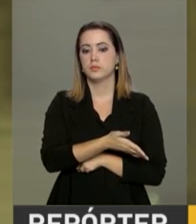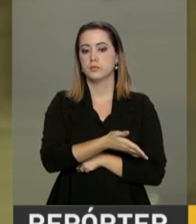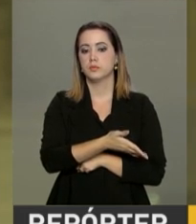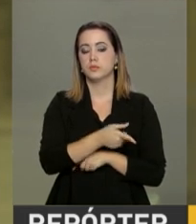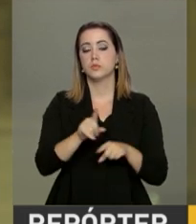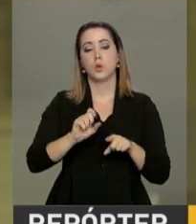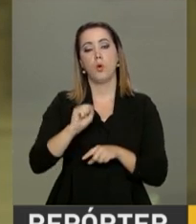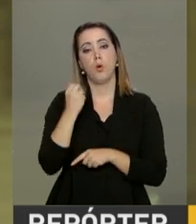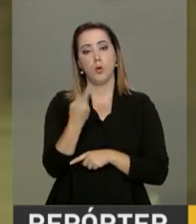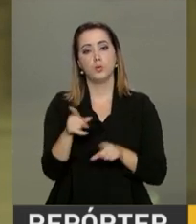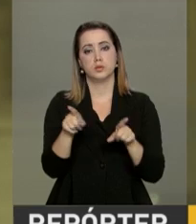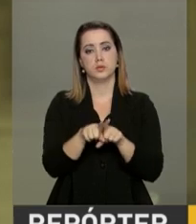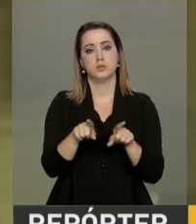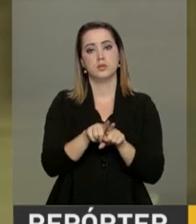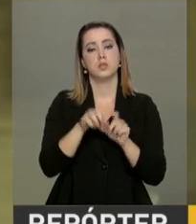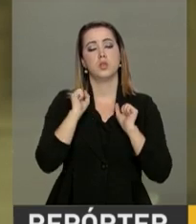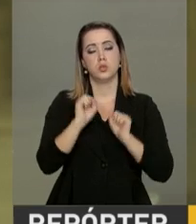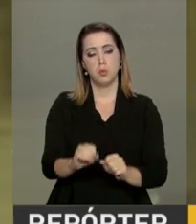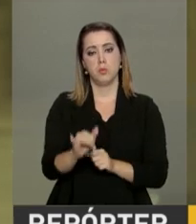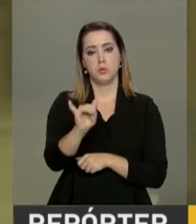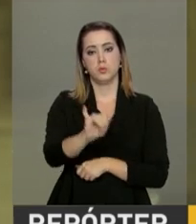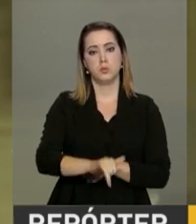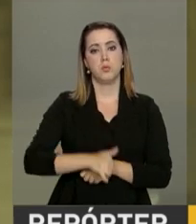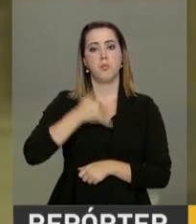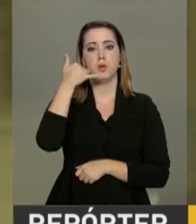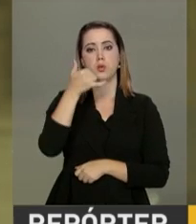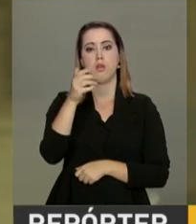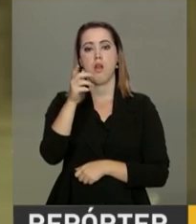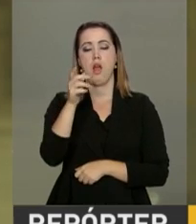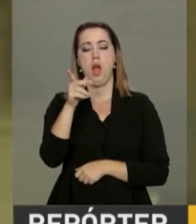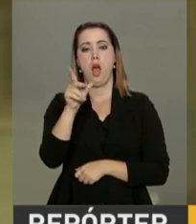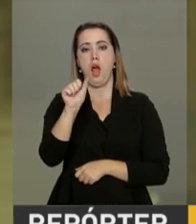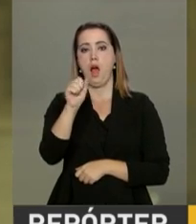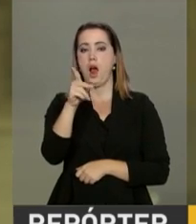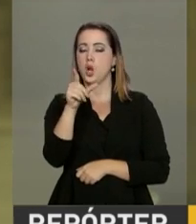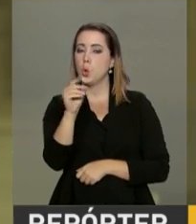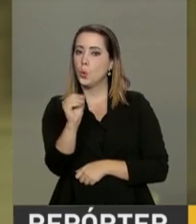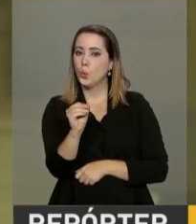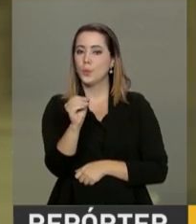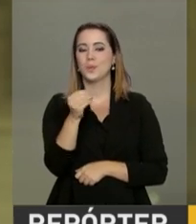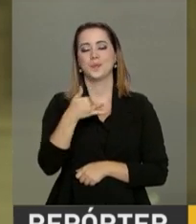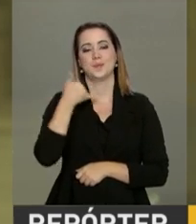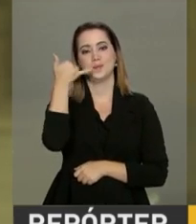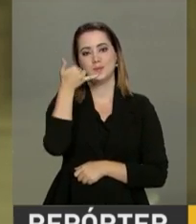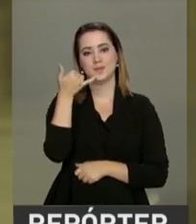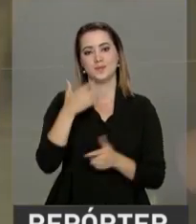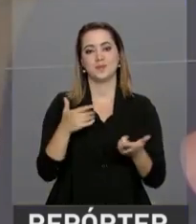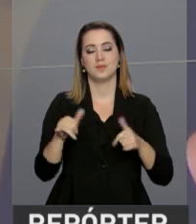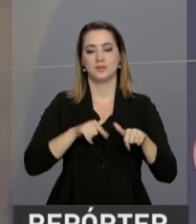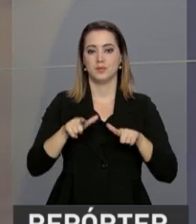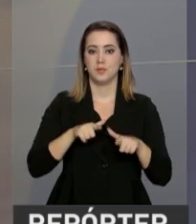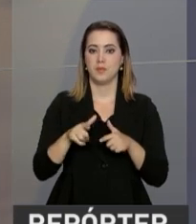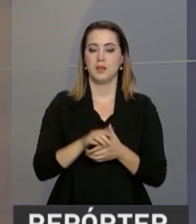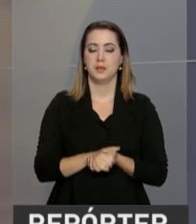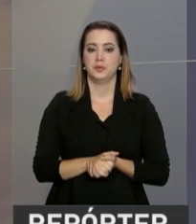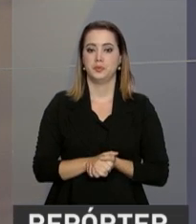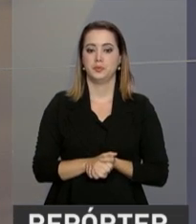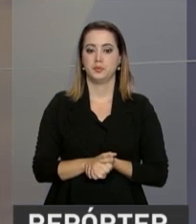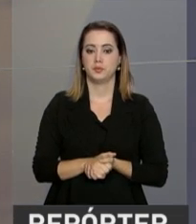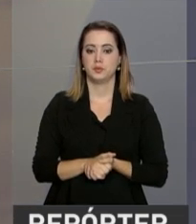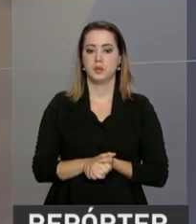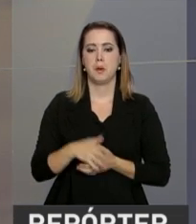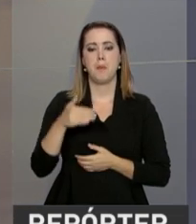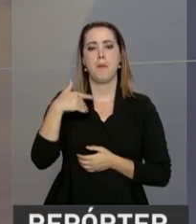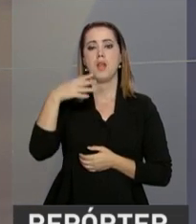trabalho.gov.br/abono-salarial ou também por meio da central de atendimento Alô Trabalho, que é no número 158. José Luiz. Luana, mais